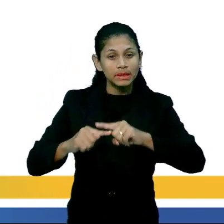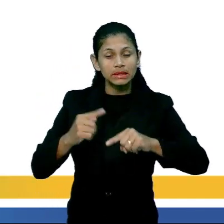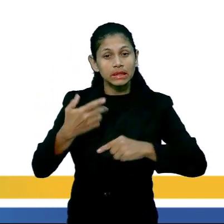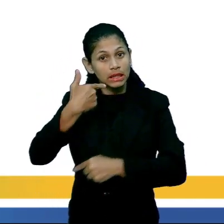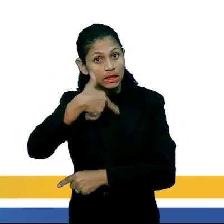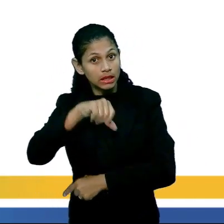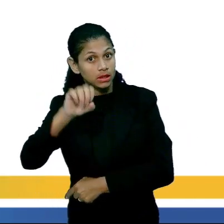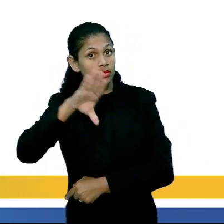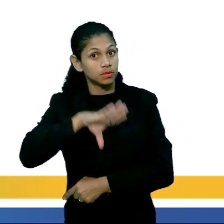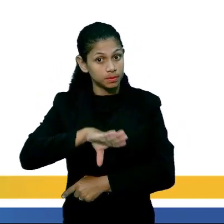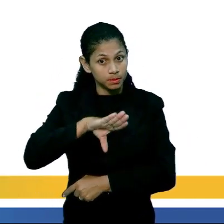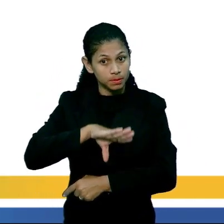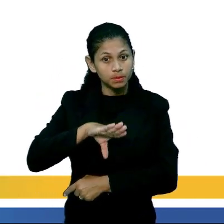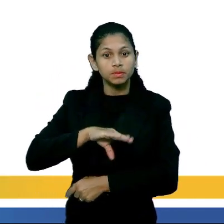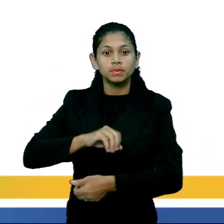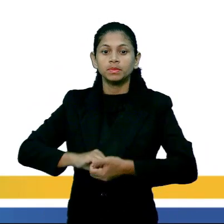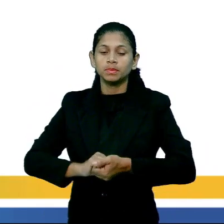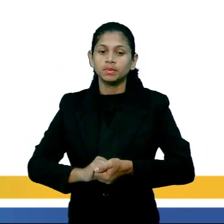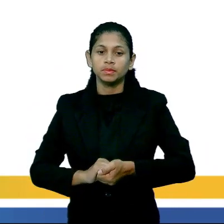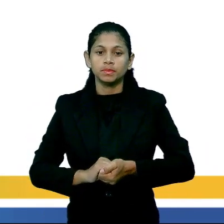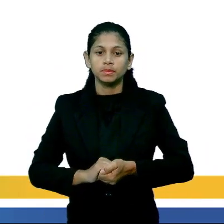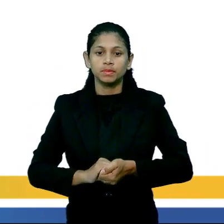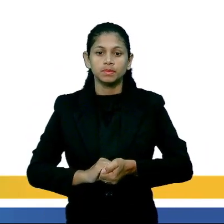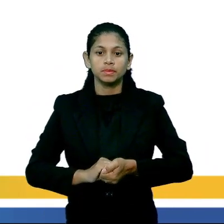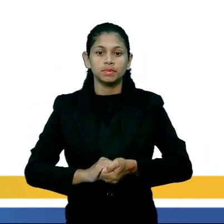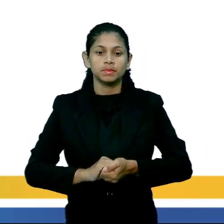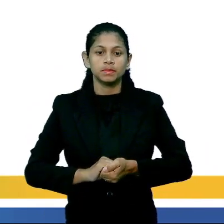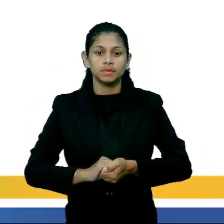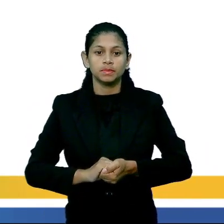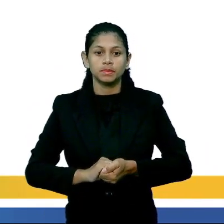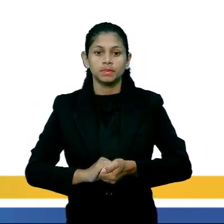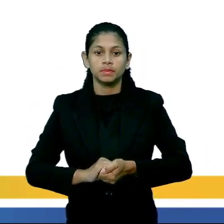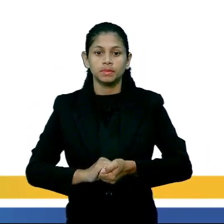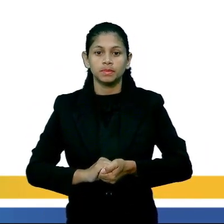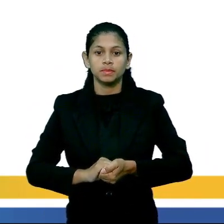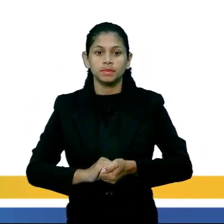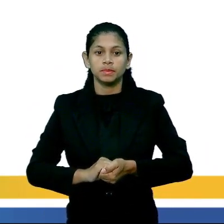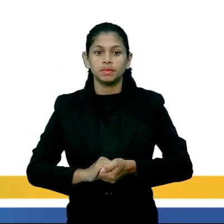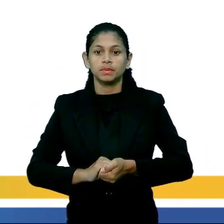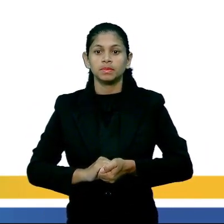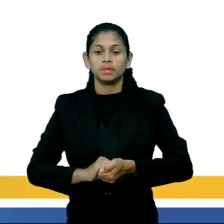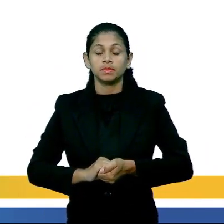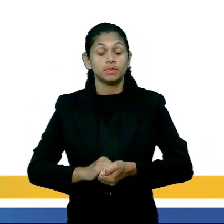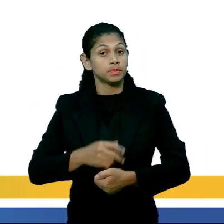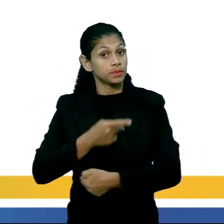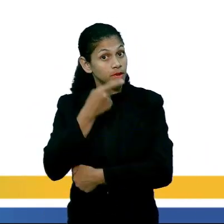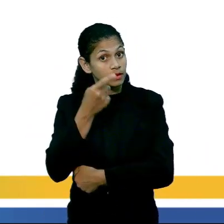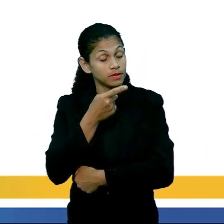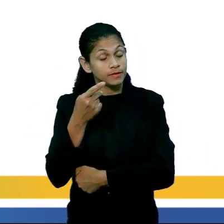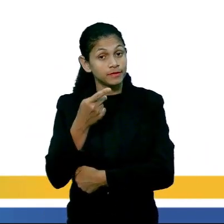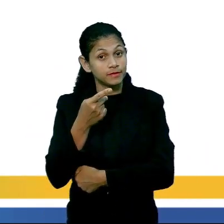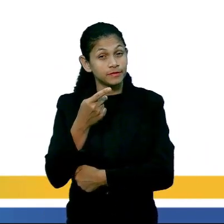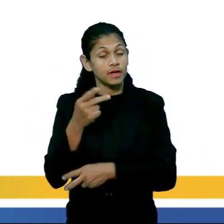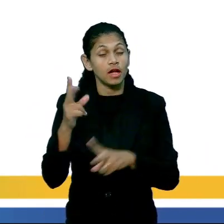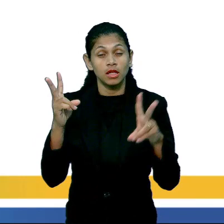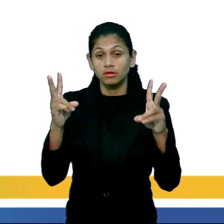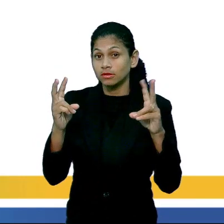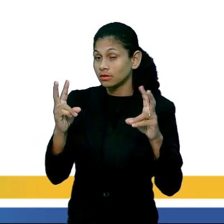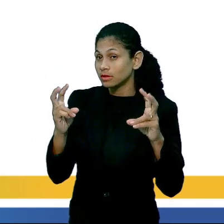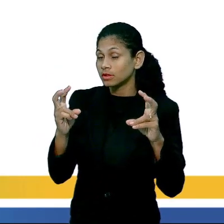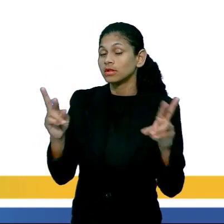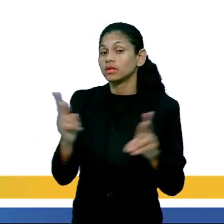materiais de língua portuguesa, that rely on new technologies, que fala sobre, que está